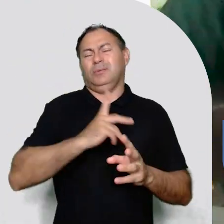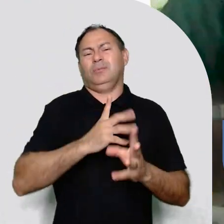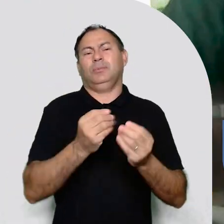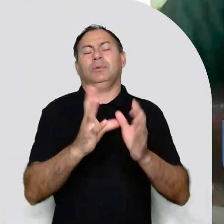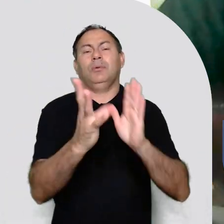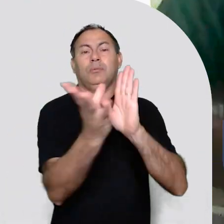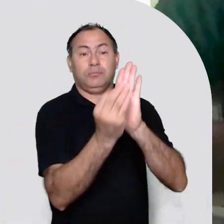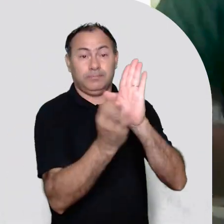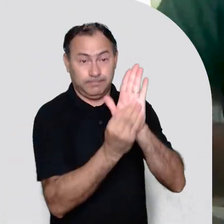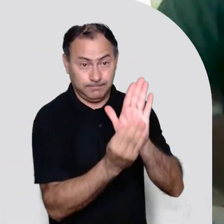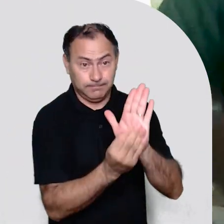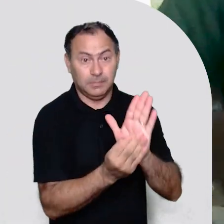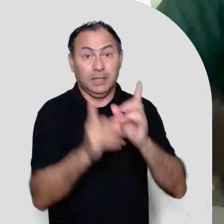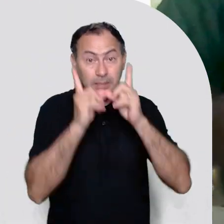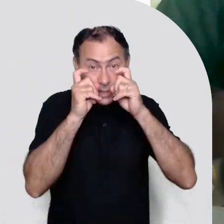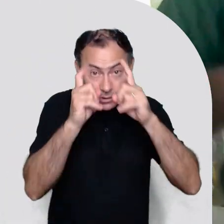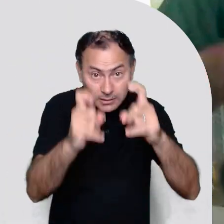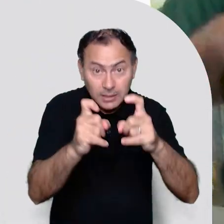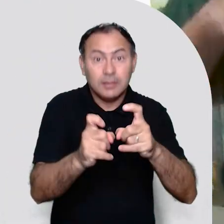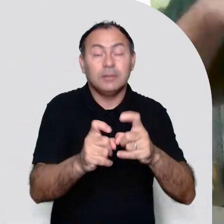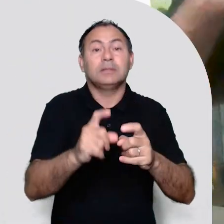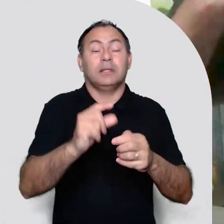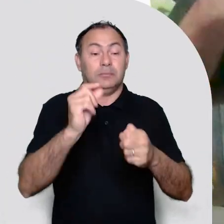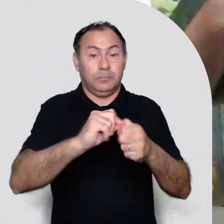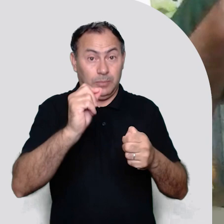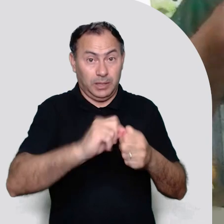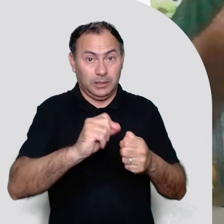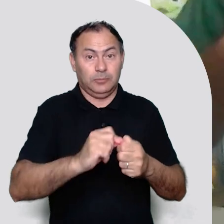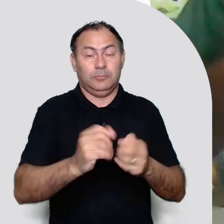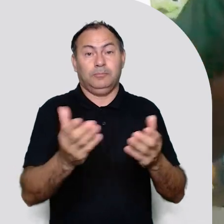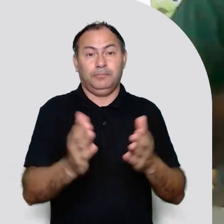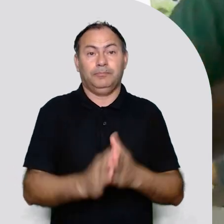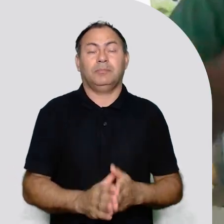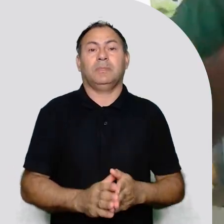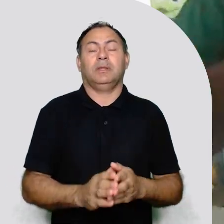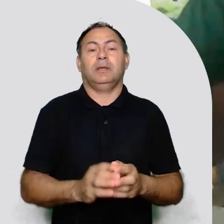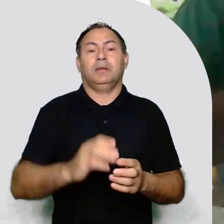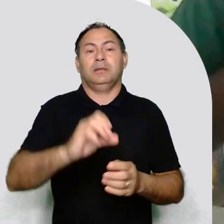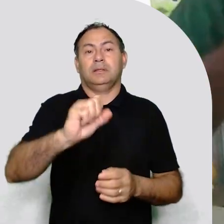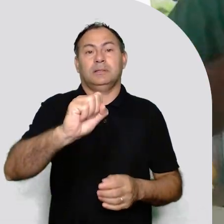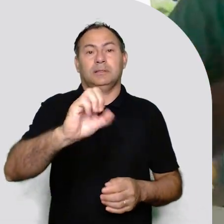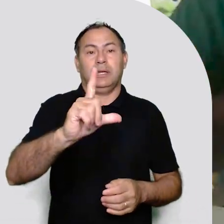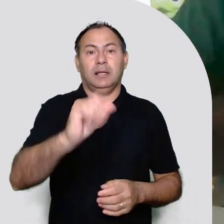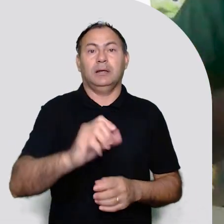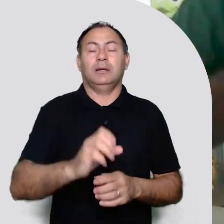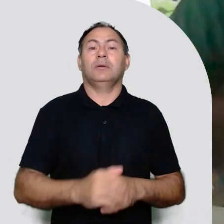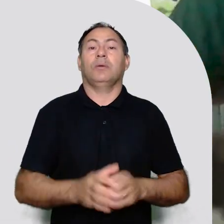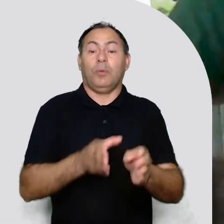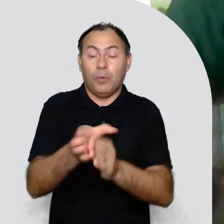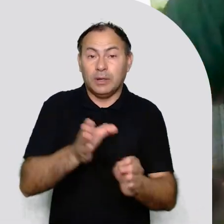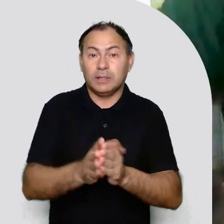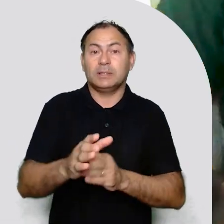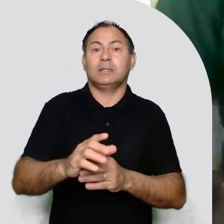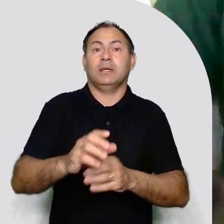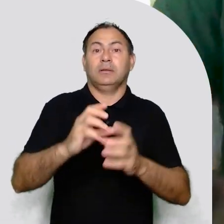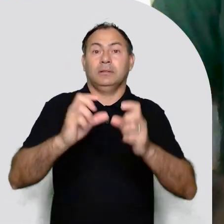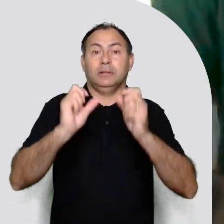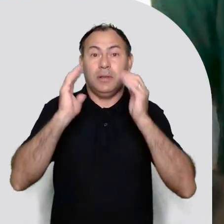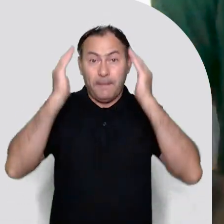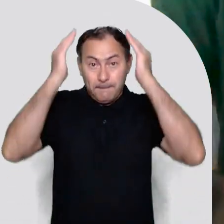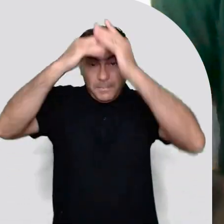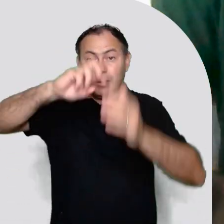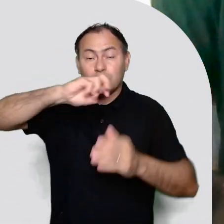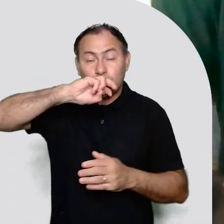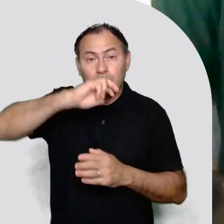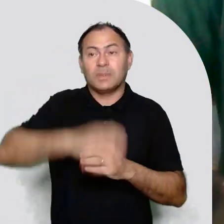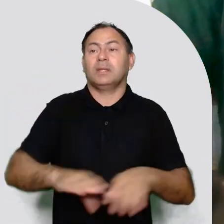bastante conteúdo interessante sendo produzido pelo CELAM, Conselho Episcopal Latino-Americano e